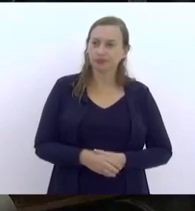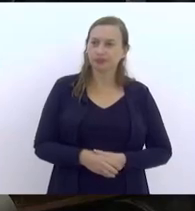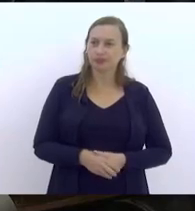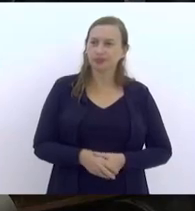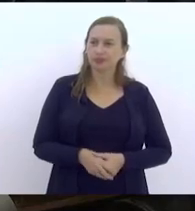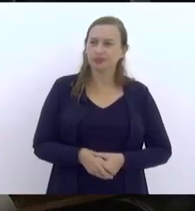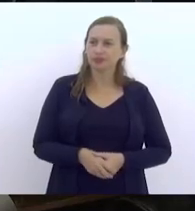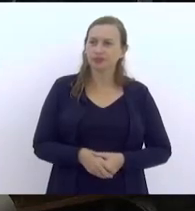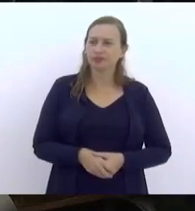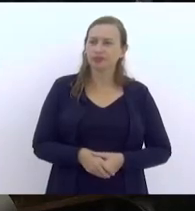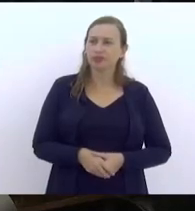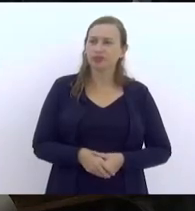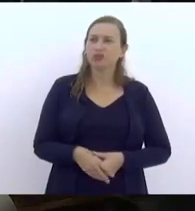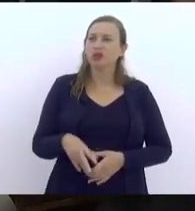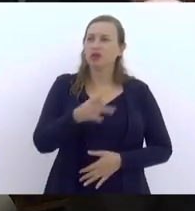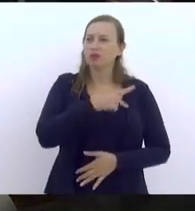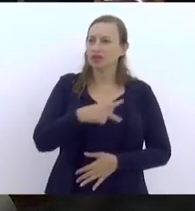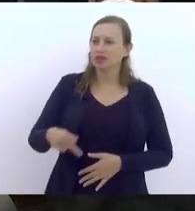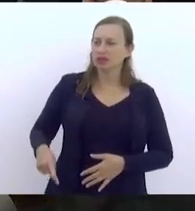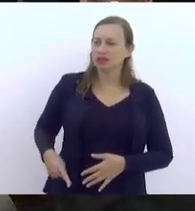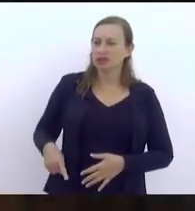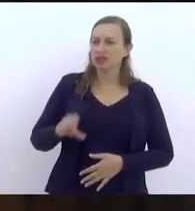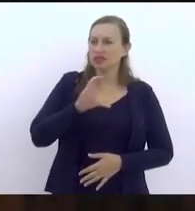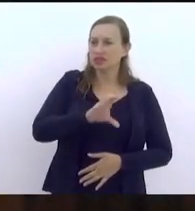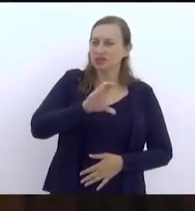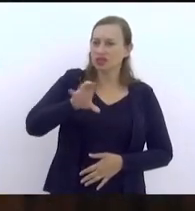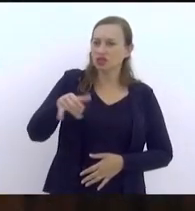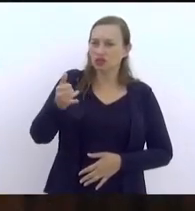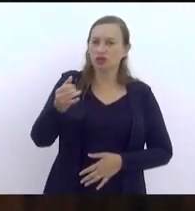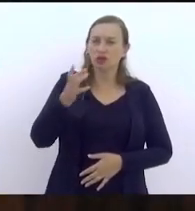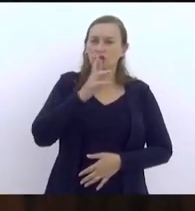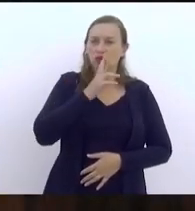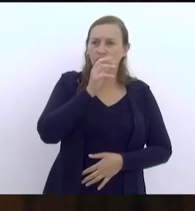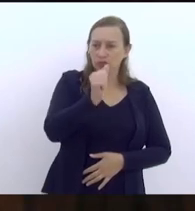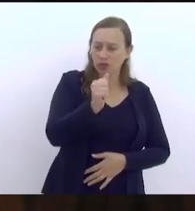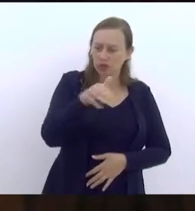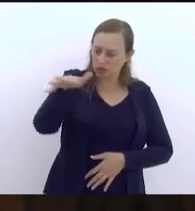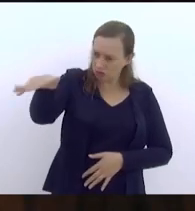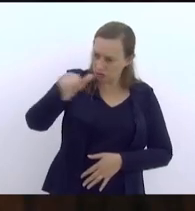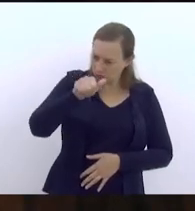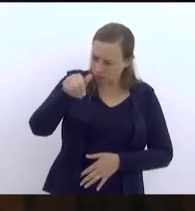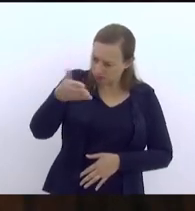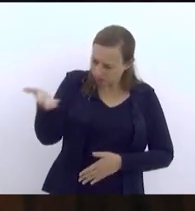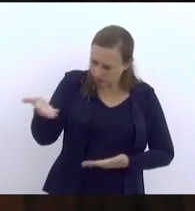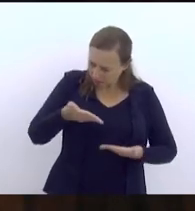Rodrigo, presidente, CCJ é Rodrigo Amorim. Chamando aqui.